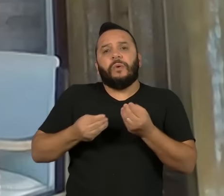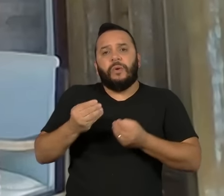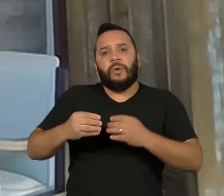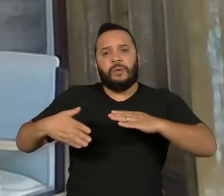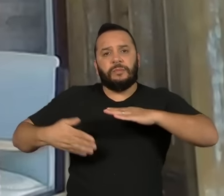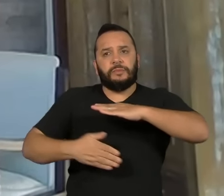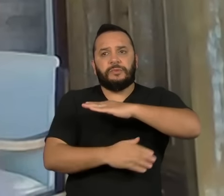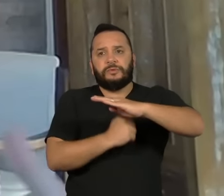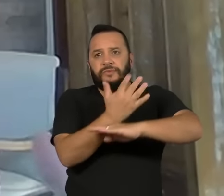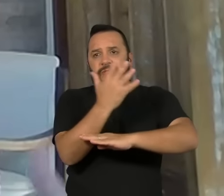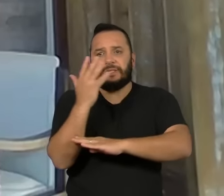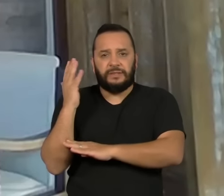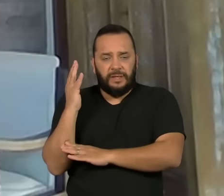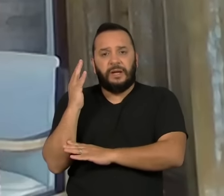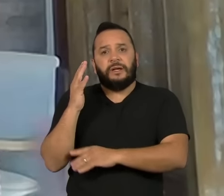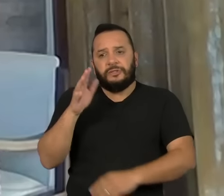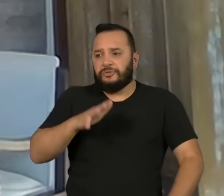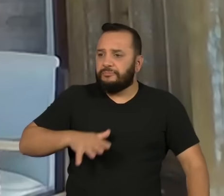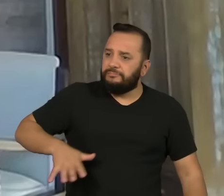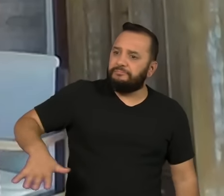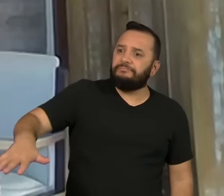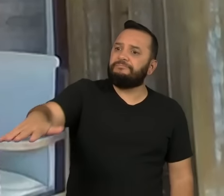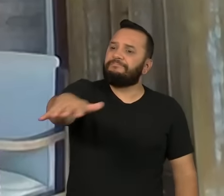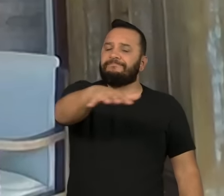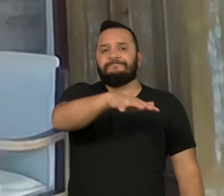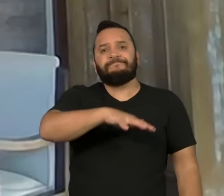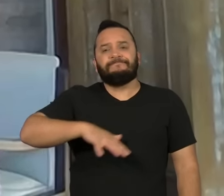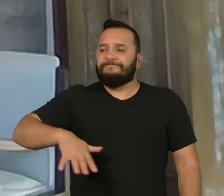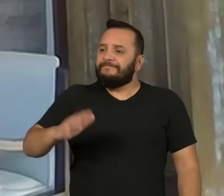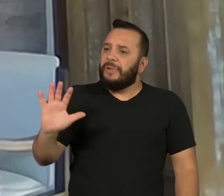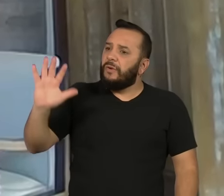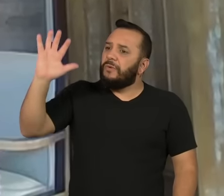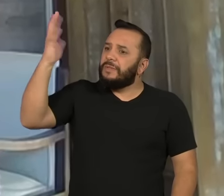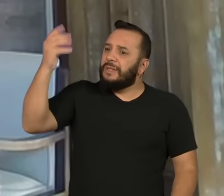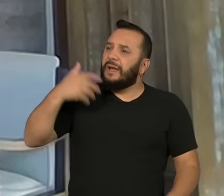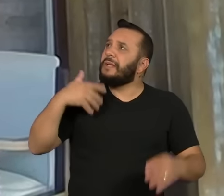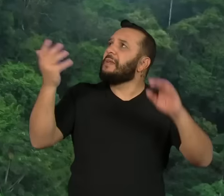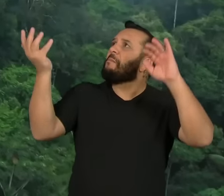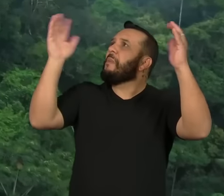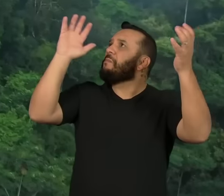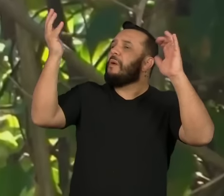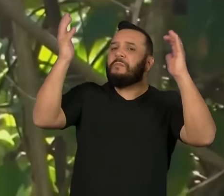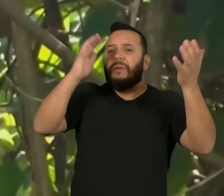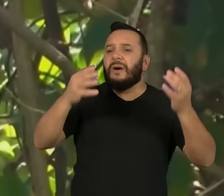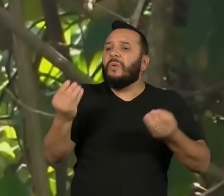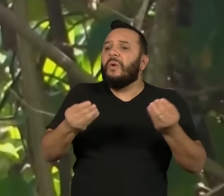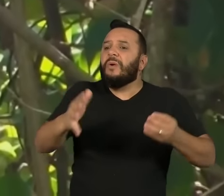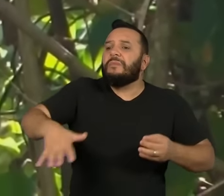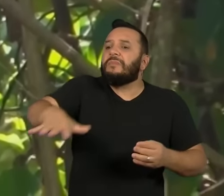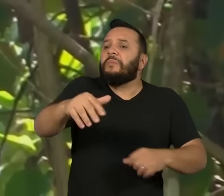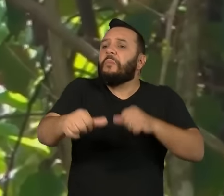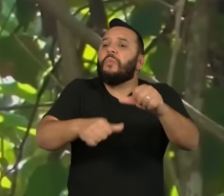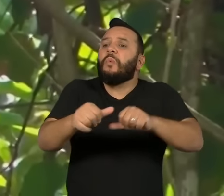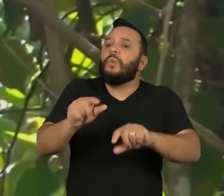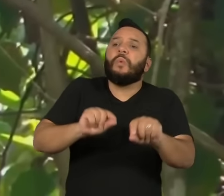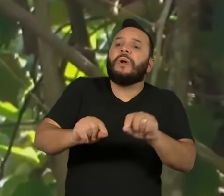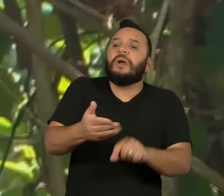biodiversidade tropical está respondendo também à questão das mudanças climáticas.